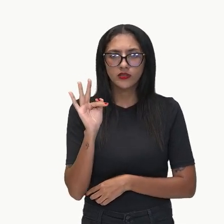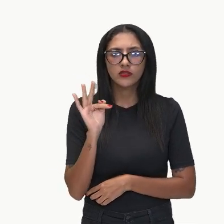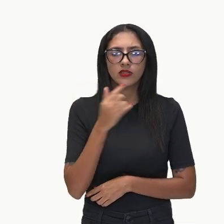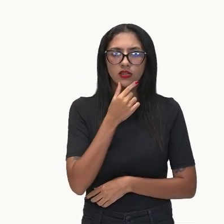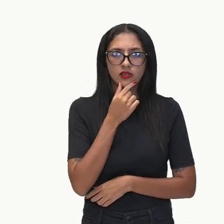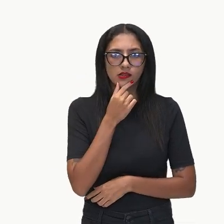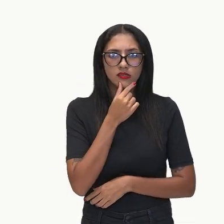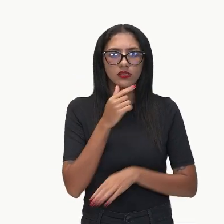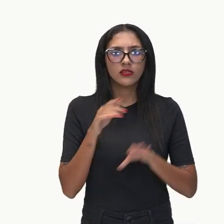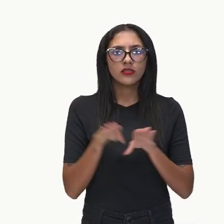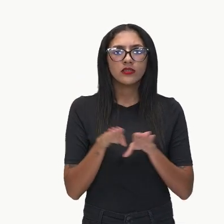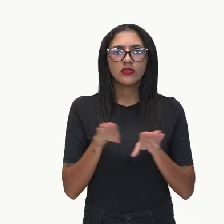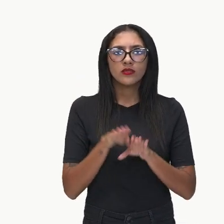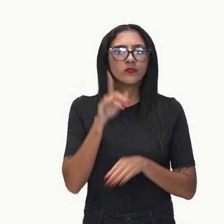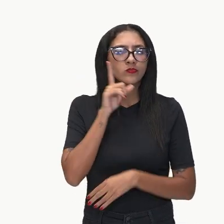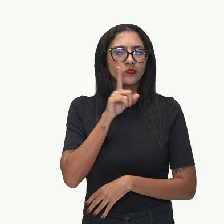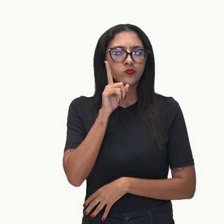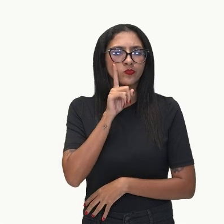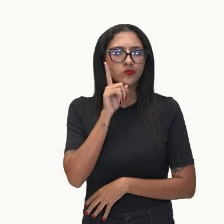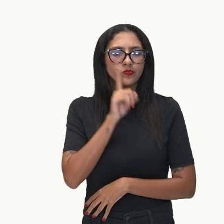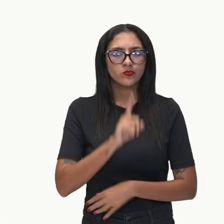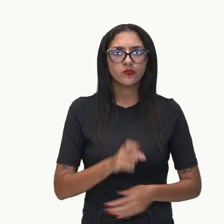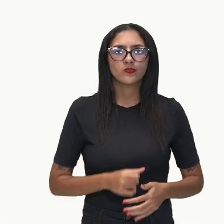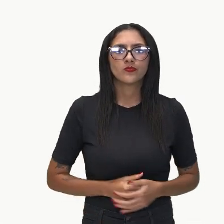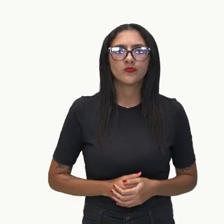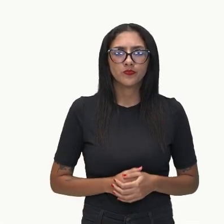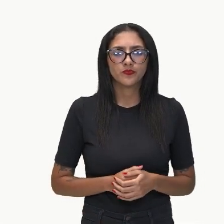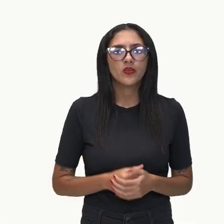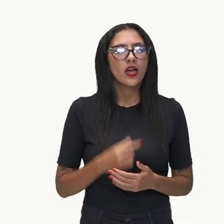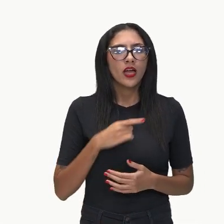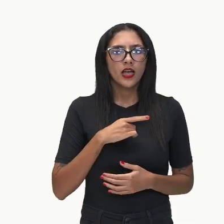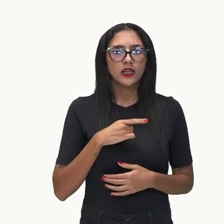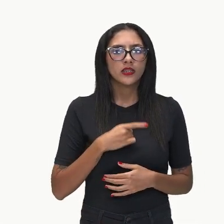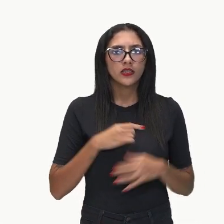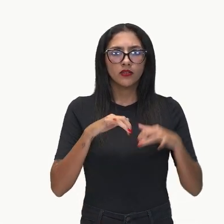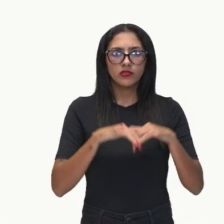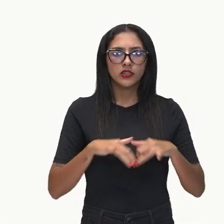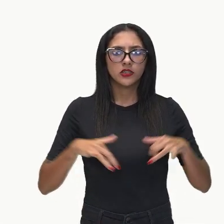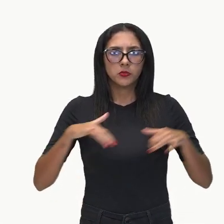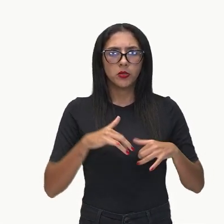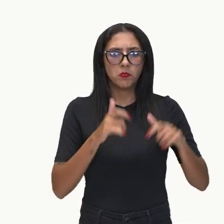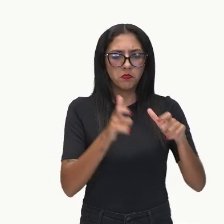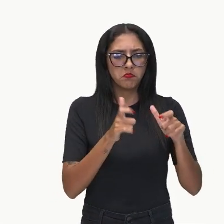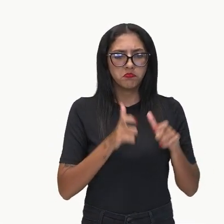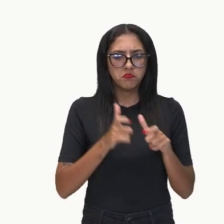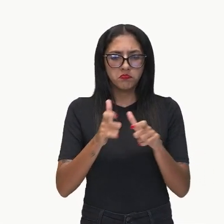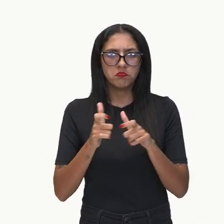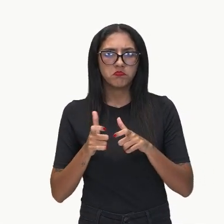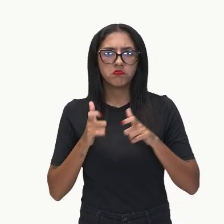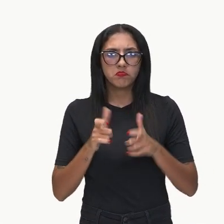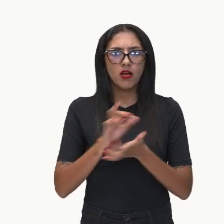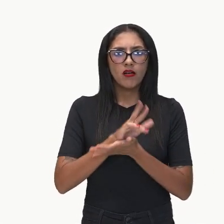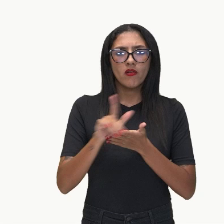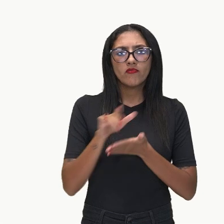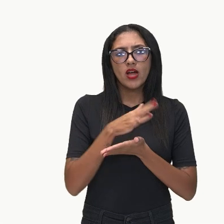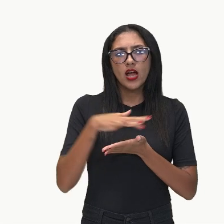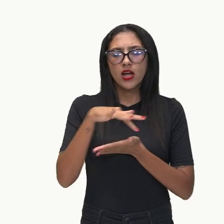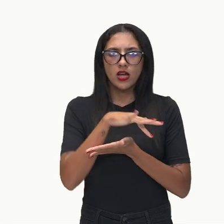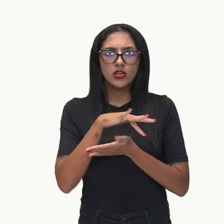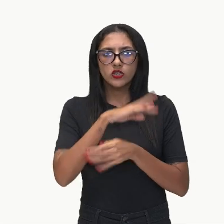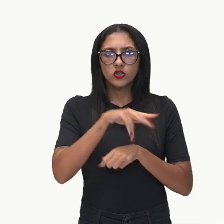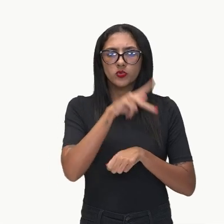e os Estados Unidos, que dividiram ali, setorizaram essa parte